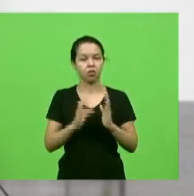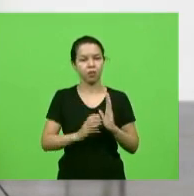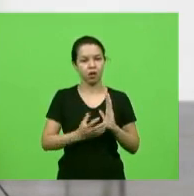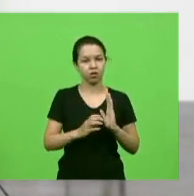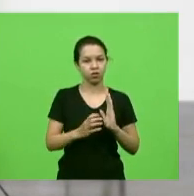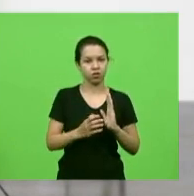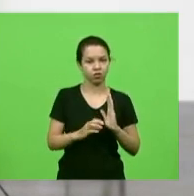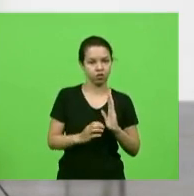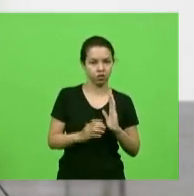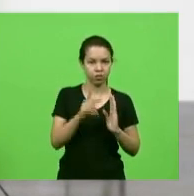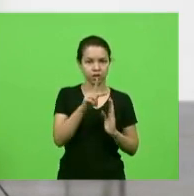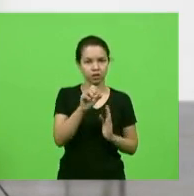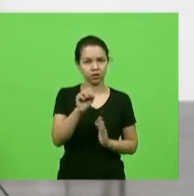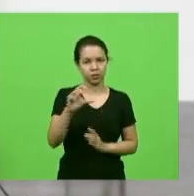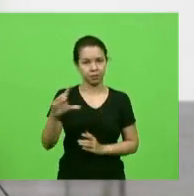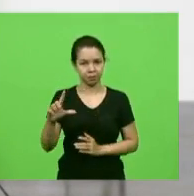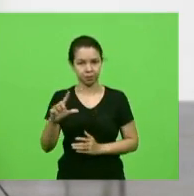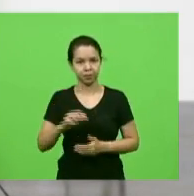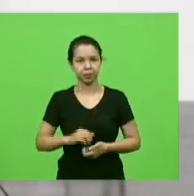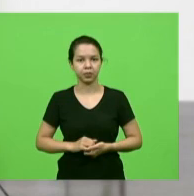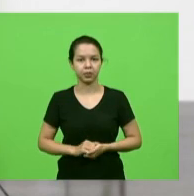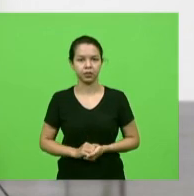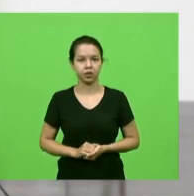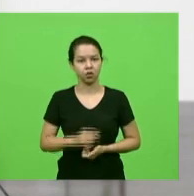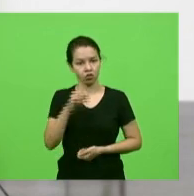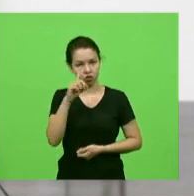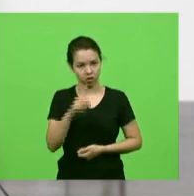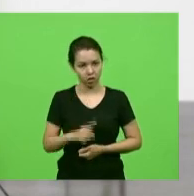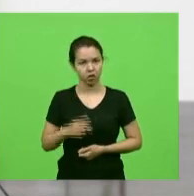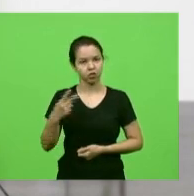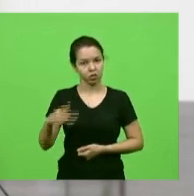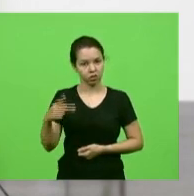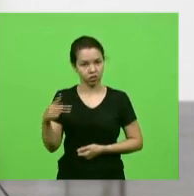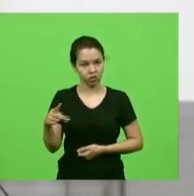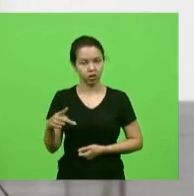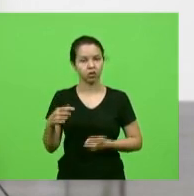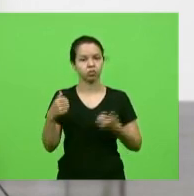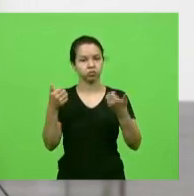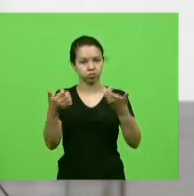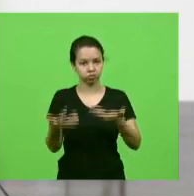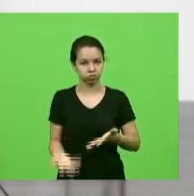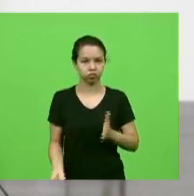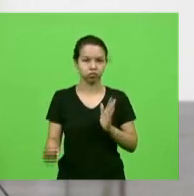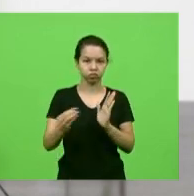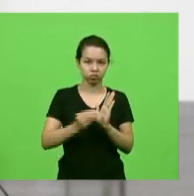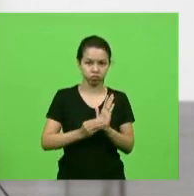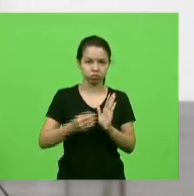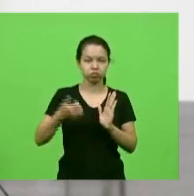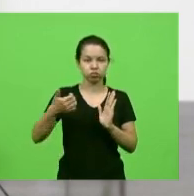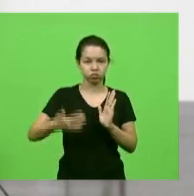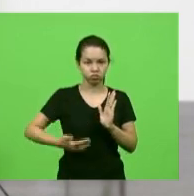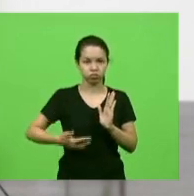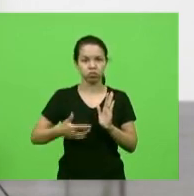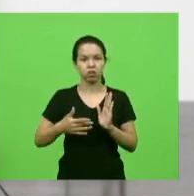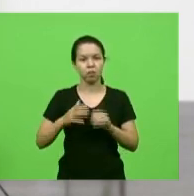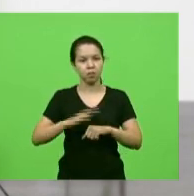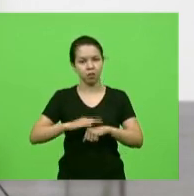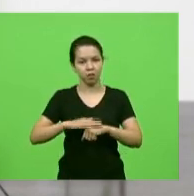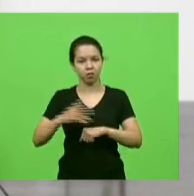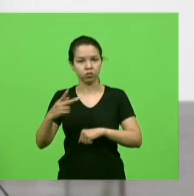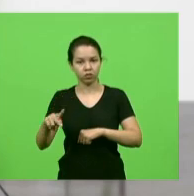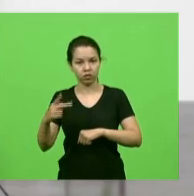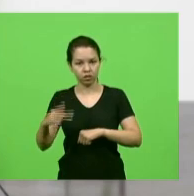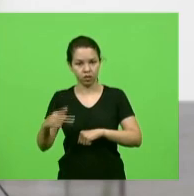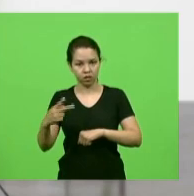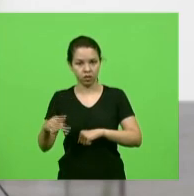com plenos direitos de se manifestar nos autos, já que faz parte de sua competência parlamentar fiscalizar todos os atos